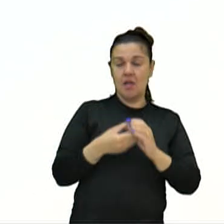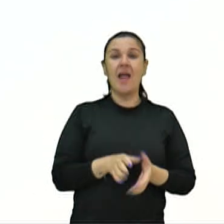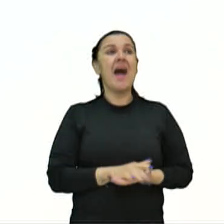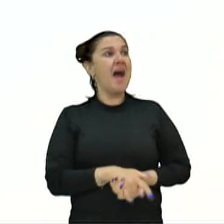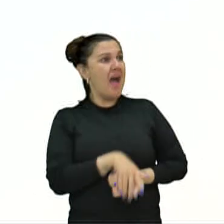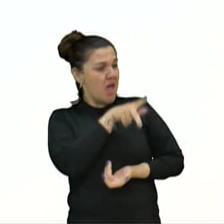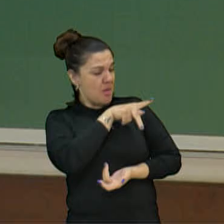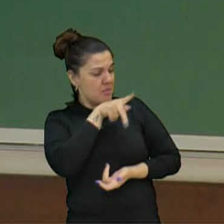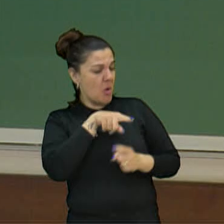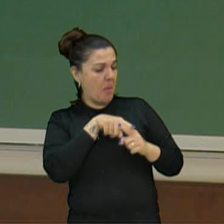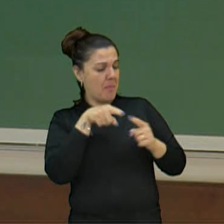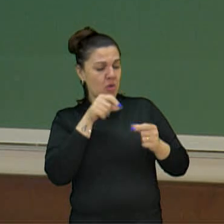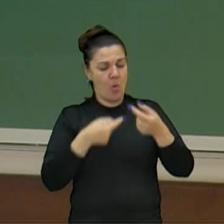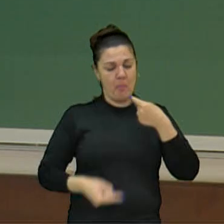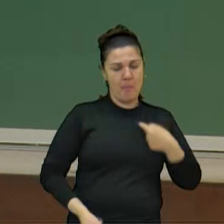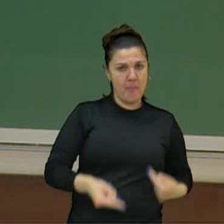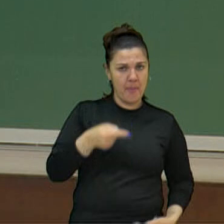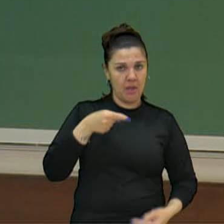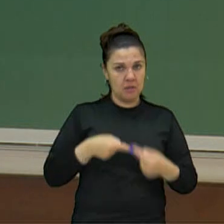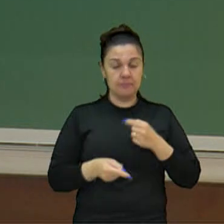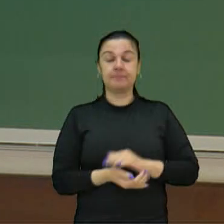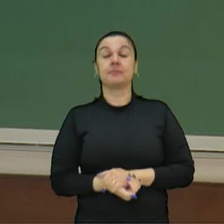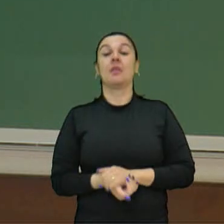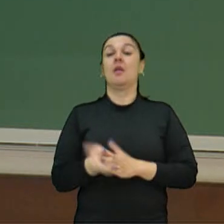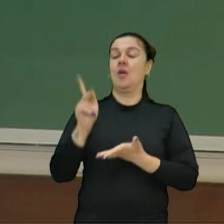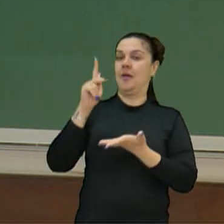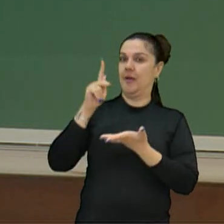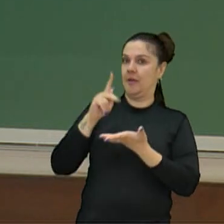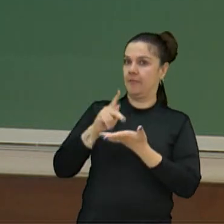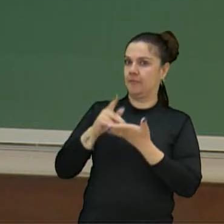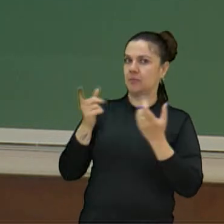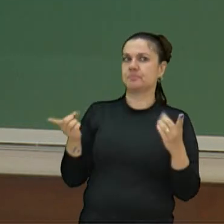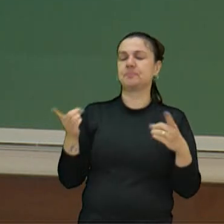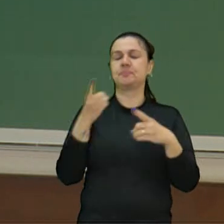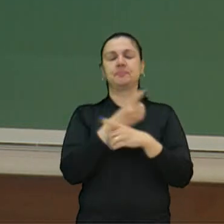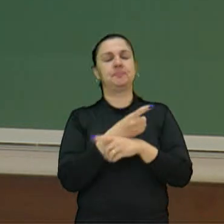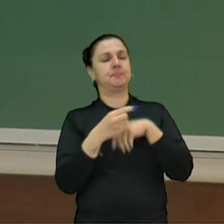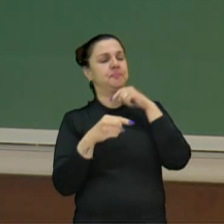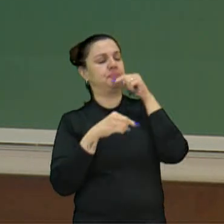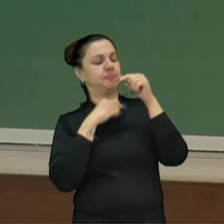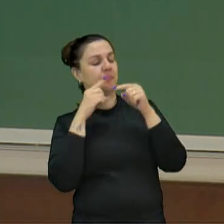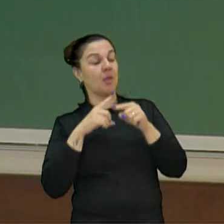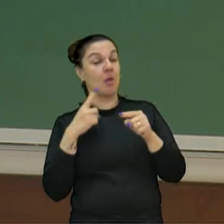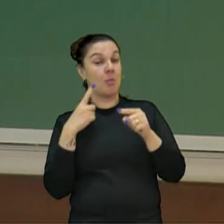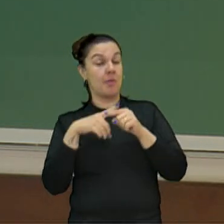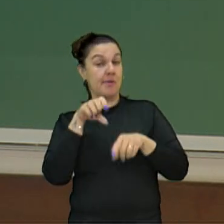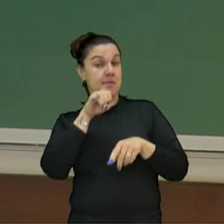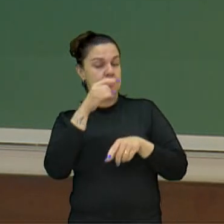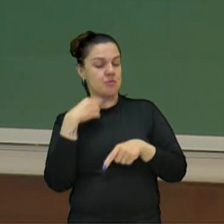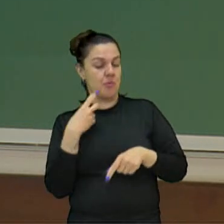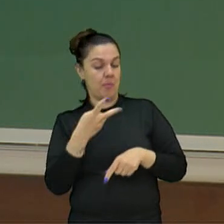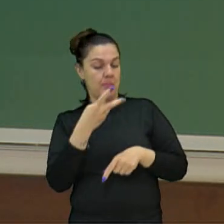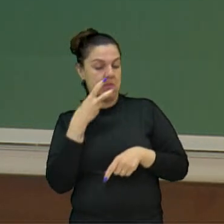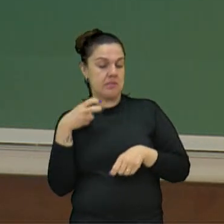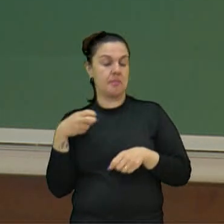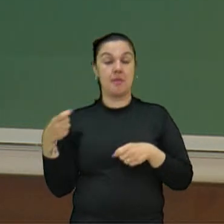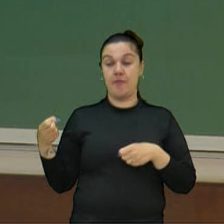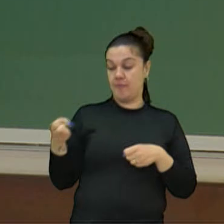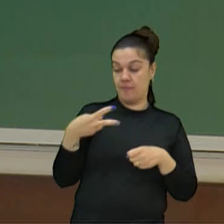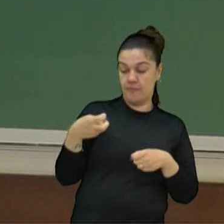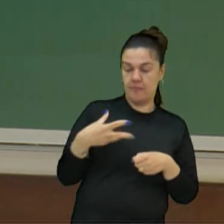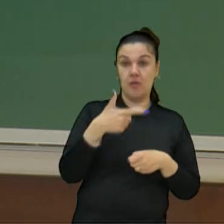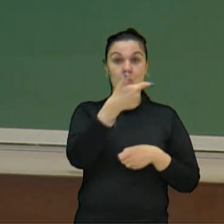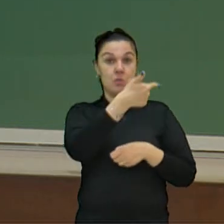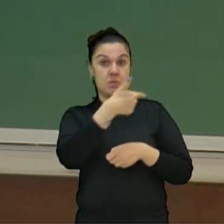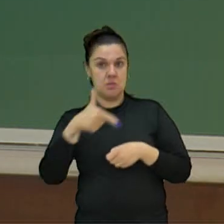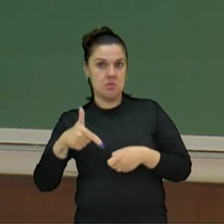mas a respeito do metabolismo? Realmente, essa questão ela fica um pouco ambígua, né? Porque se a gente for considerar vírus um ser vivo, o vírus não tem